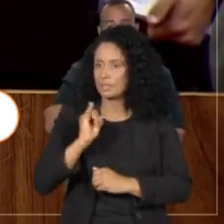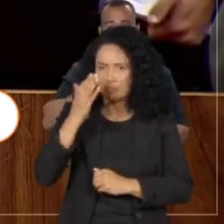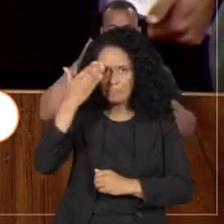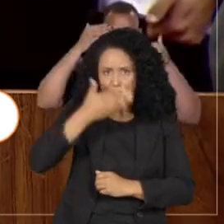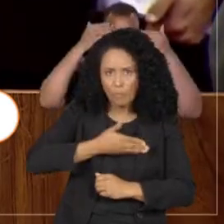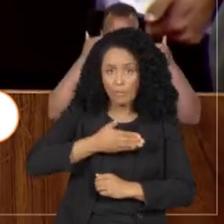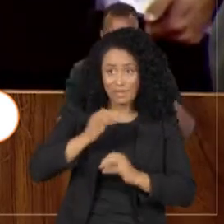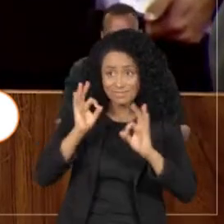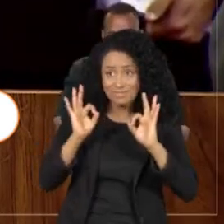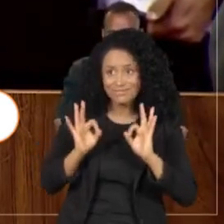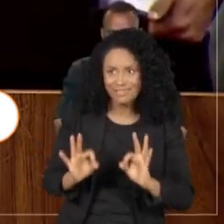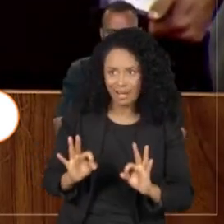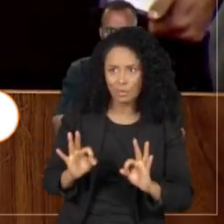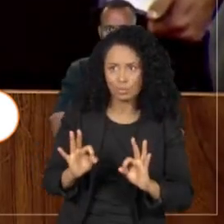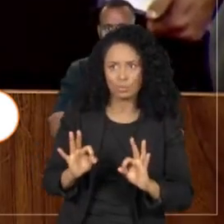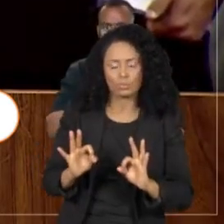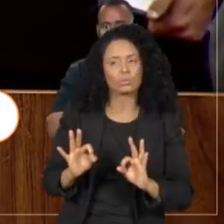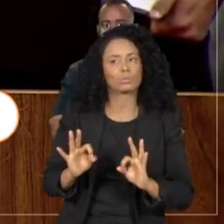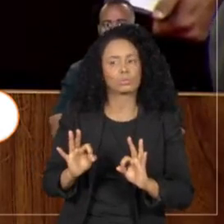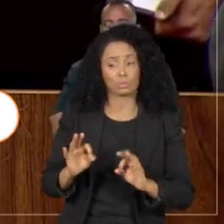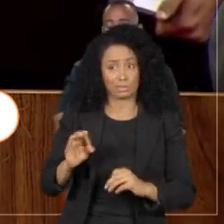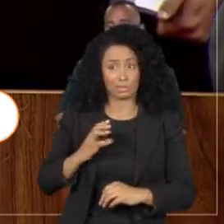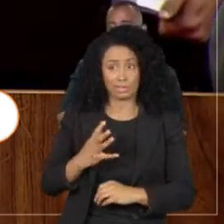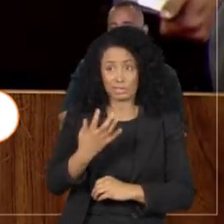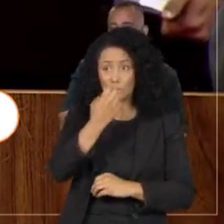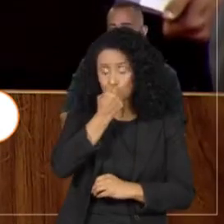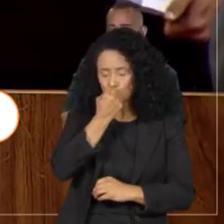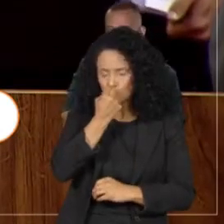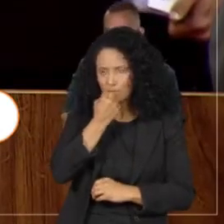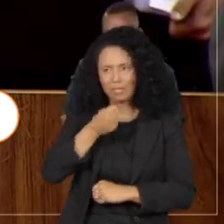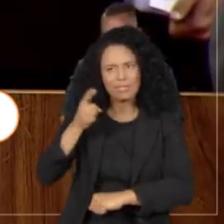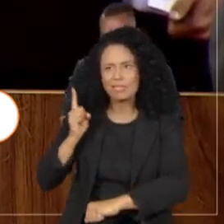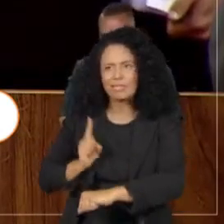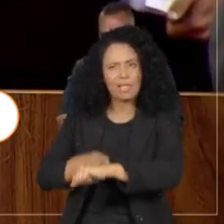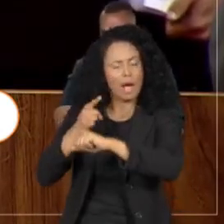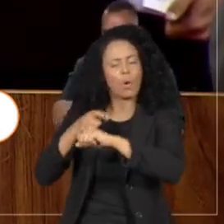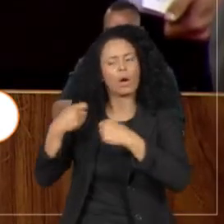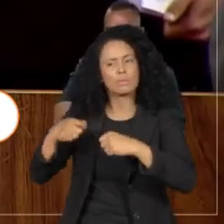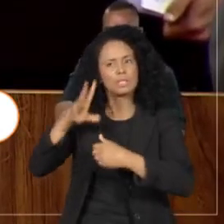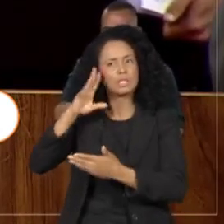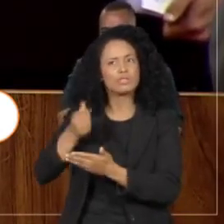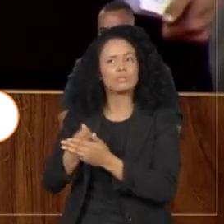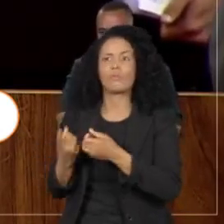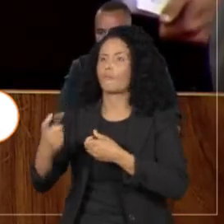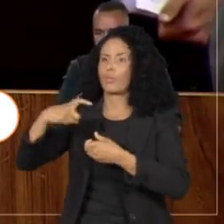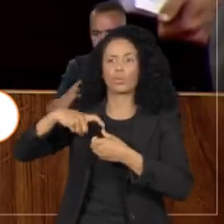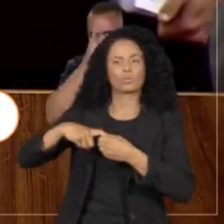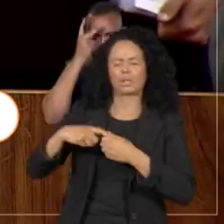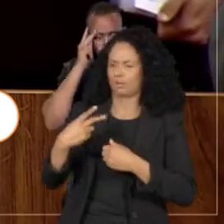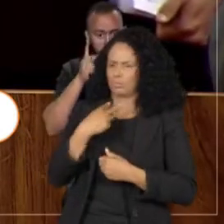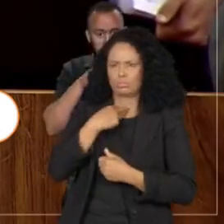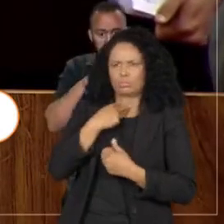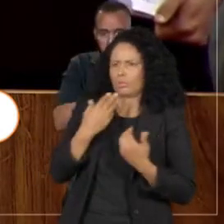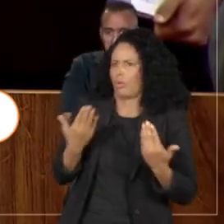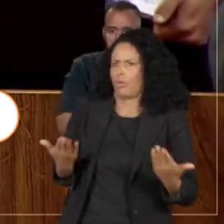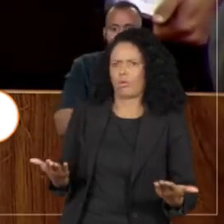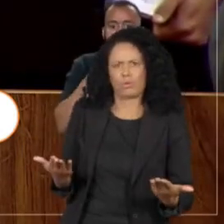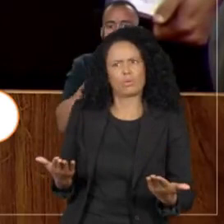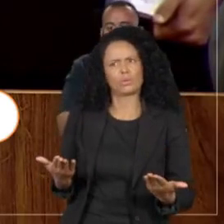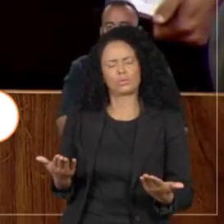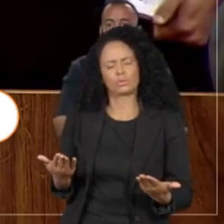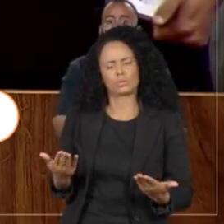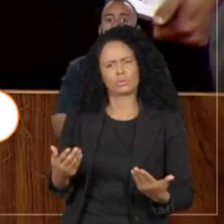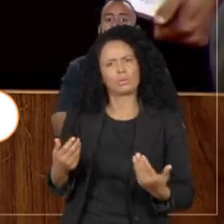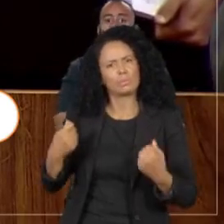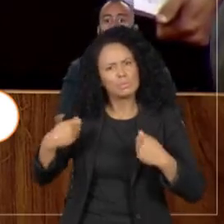como desbordando para uma censura, deve ser imediatamente reformulada essa decisão no sentido de se acatar integralmente